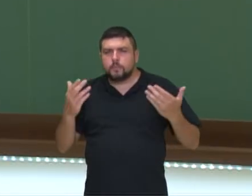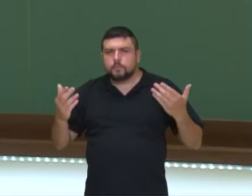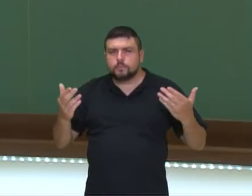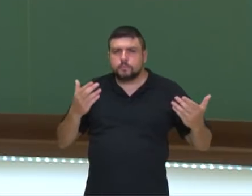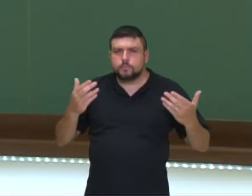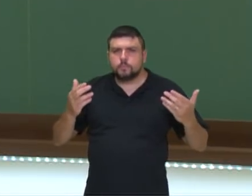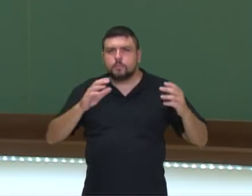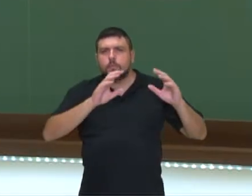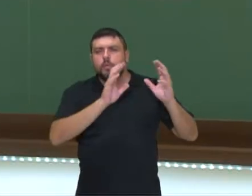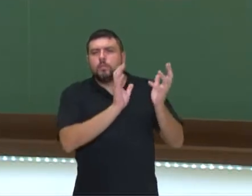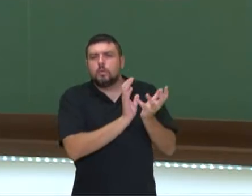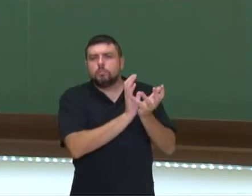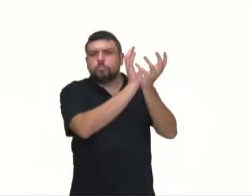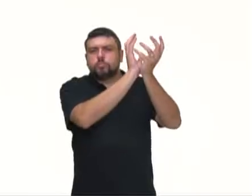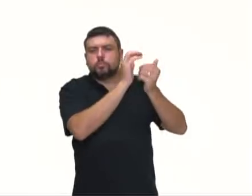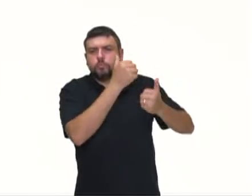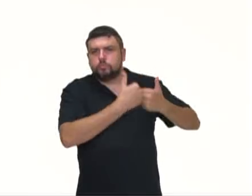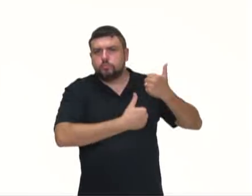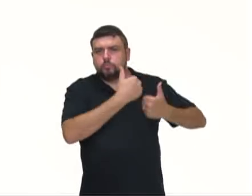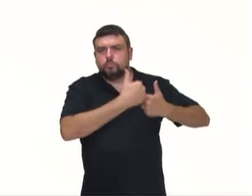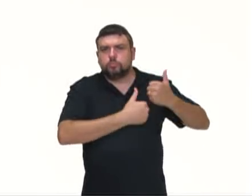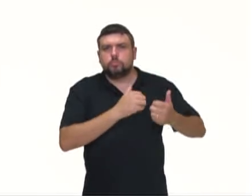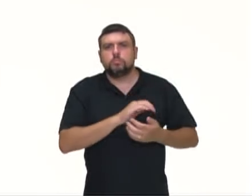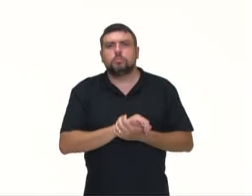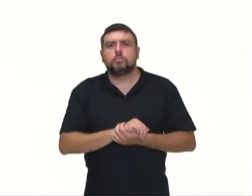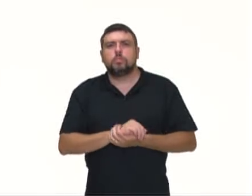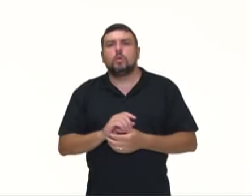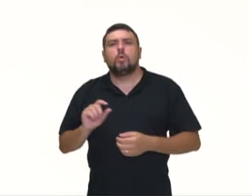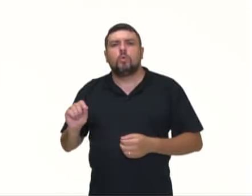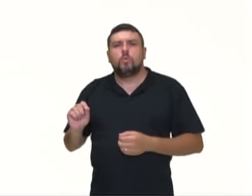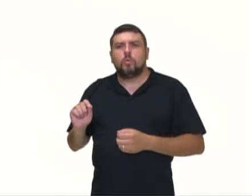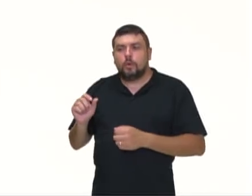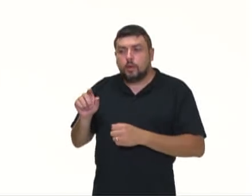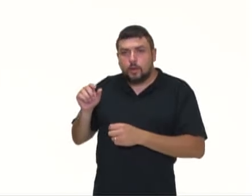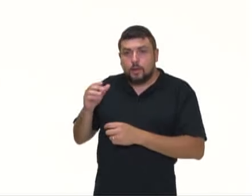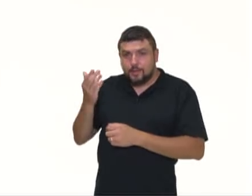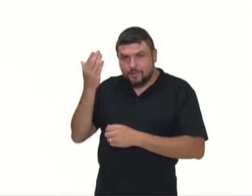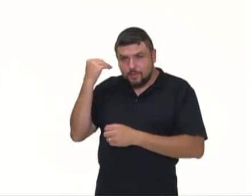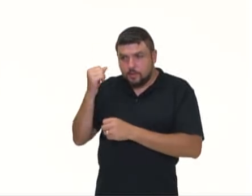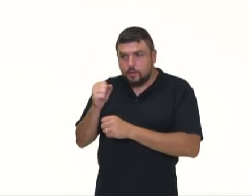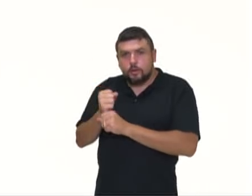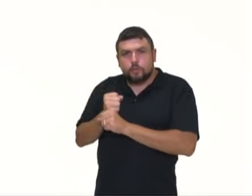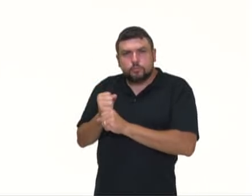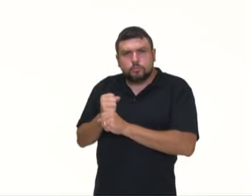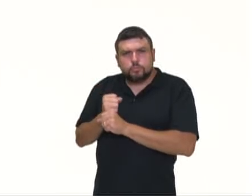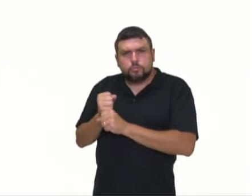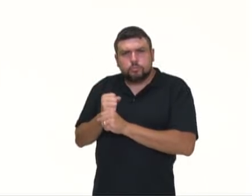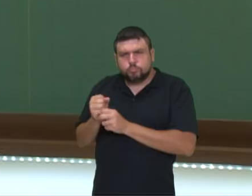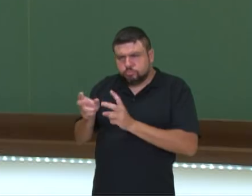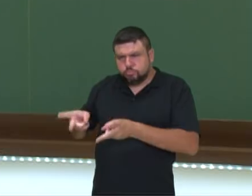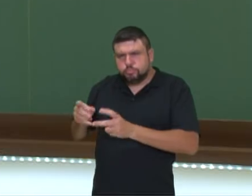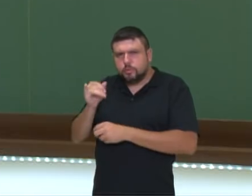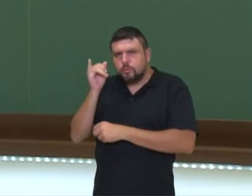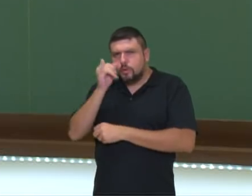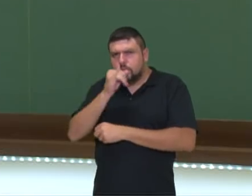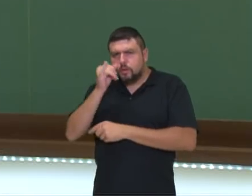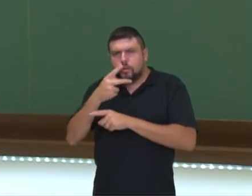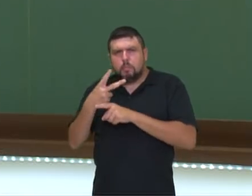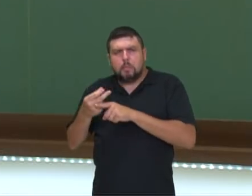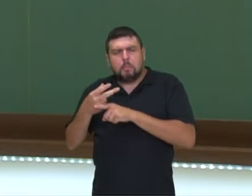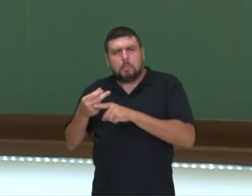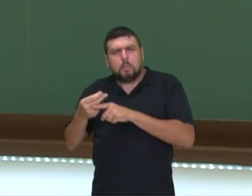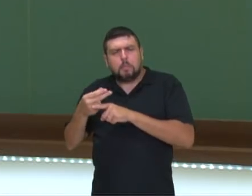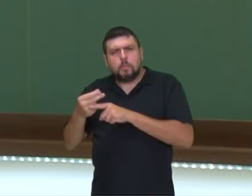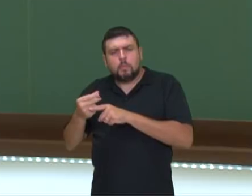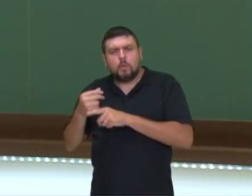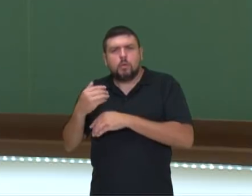voleibol, quebrando a hegemonia da supremacia italiana no torneio. Ou seja, a Itália era suprema, era a seleção que mais vencia essa competição, e o Brasil